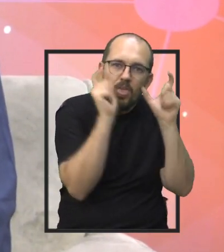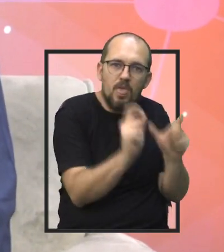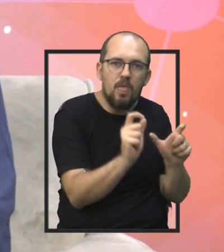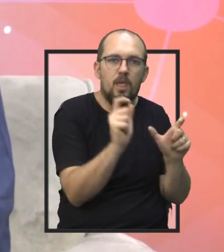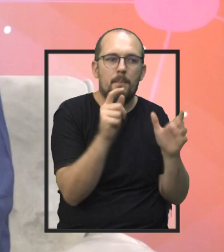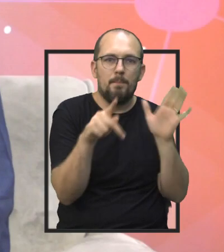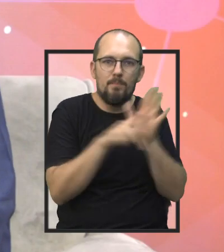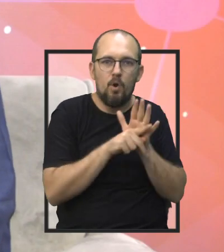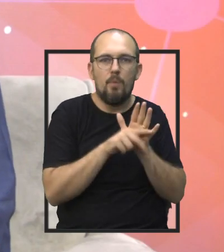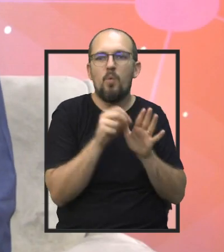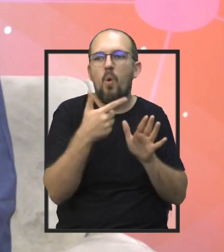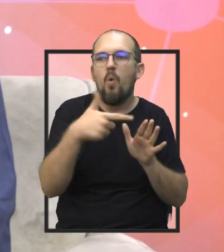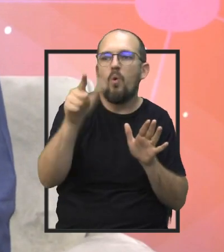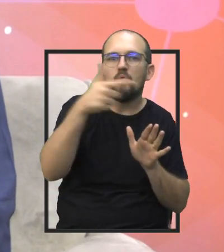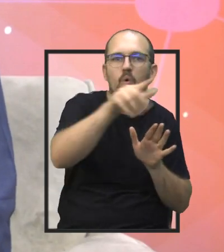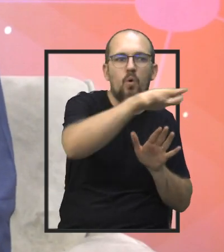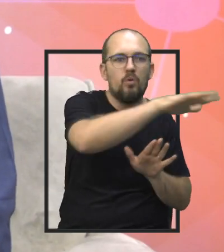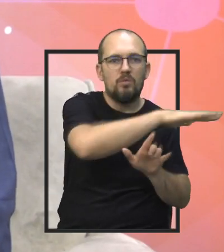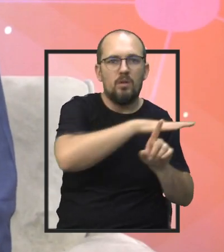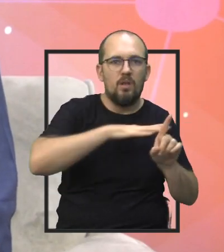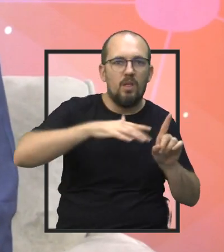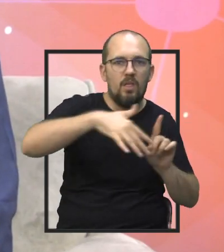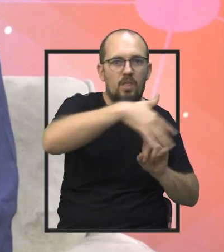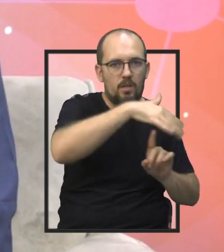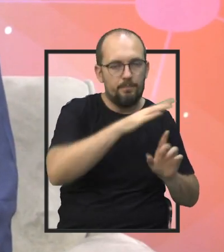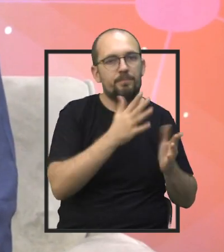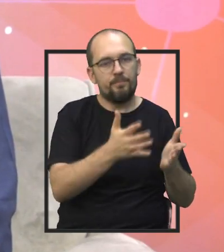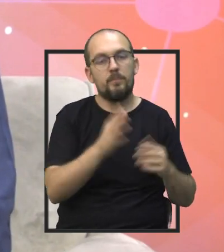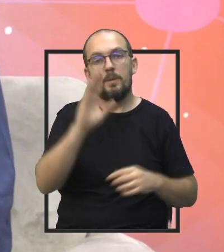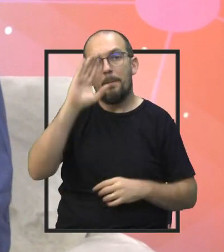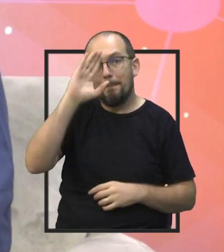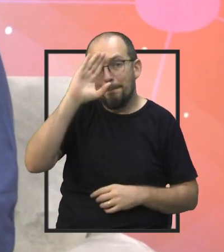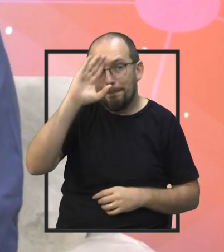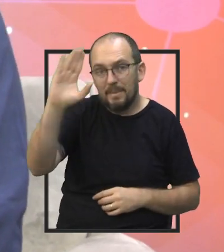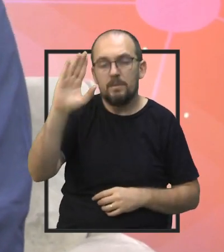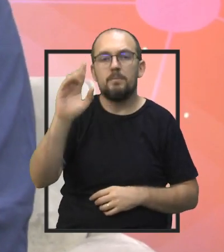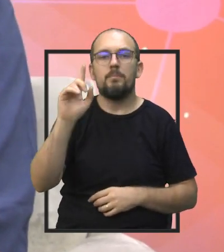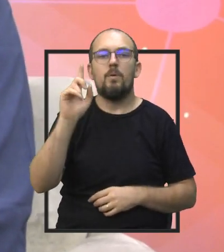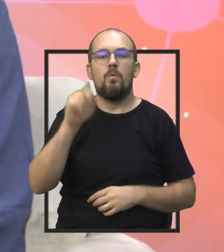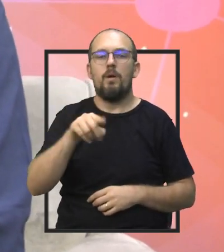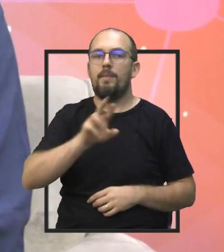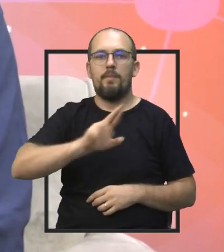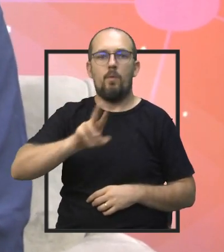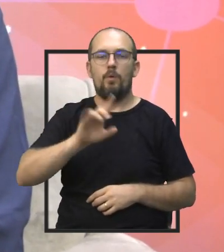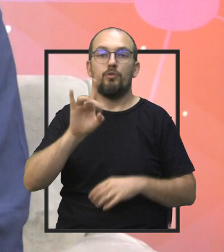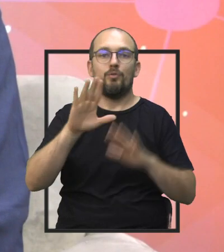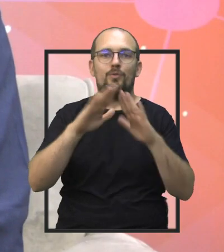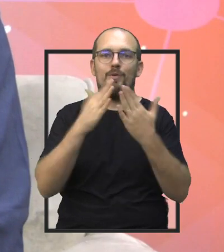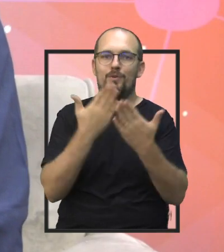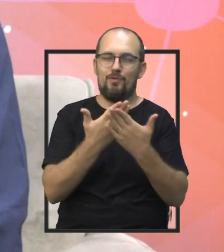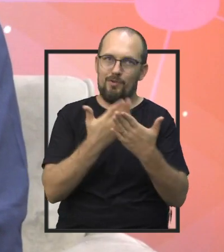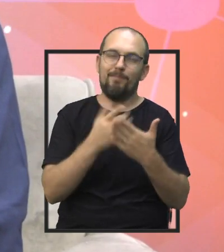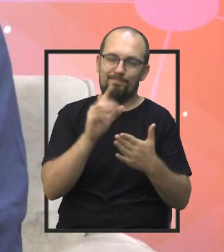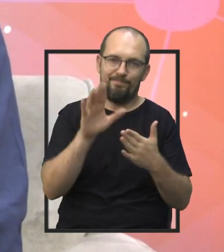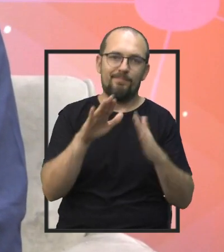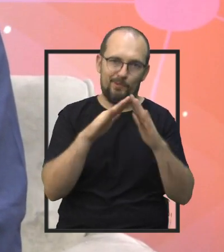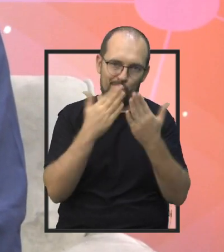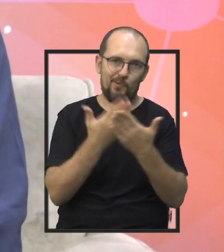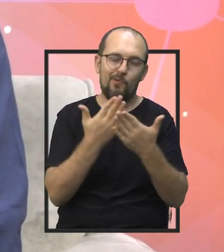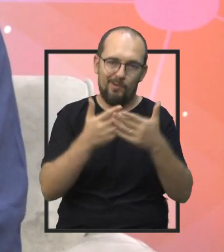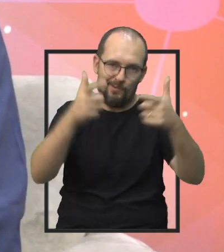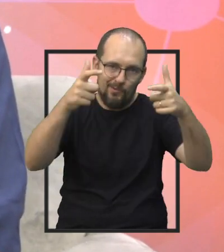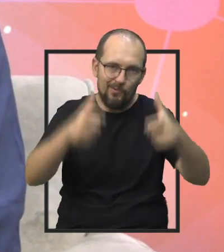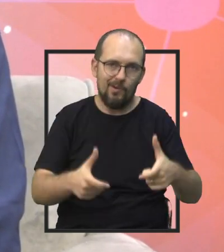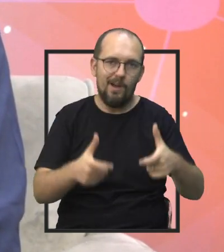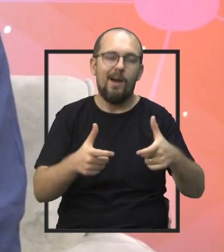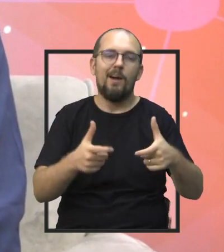interesses próprios ou de terceiros, né? Então, assim, a principal ferramenta, não só da escola, assim, a escola é terra